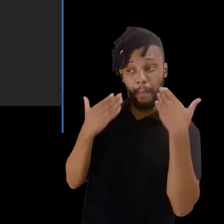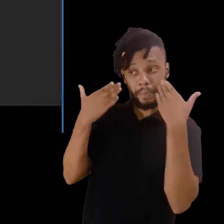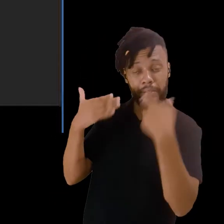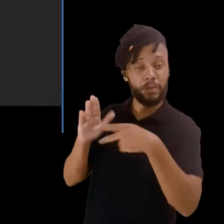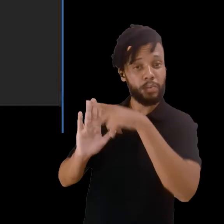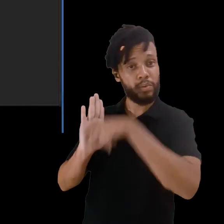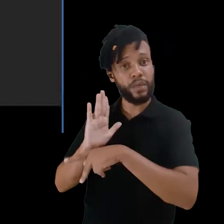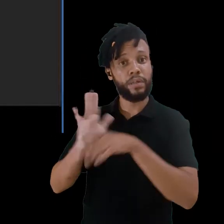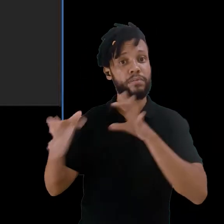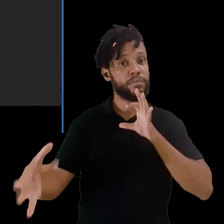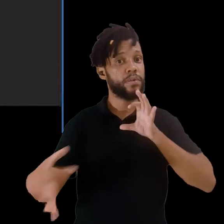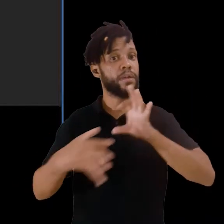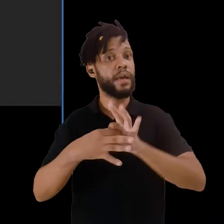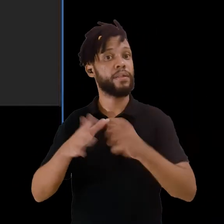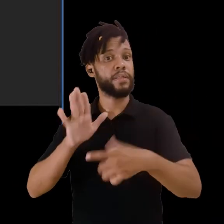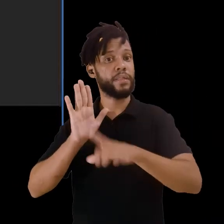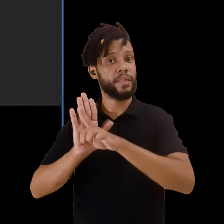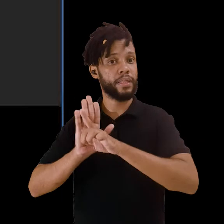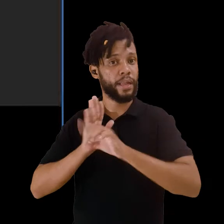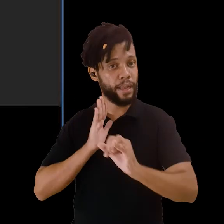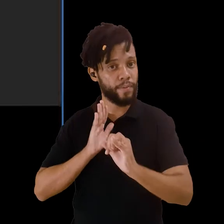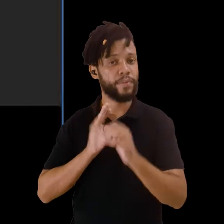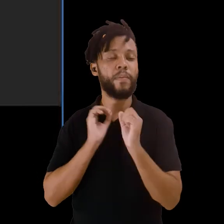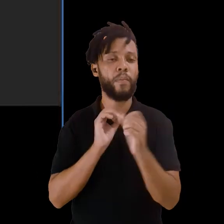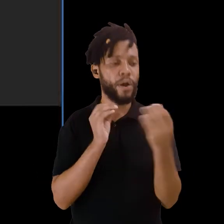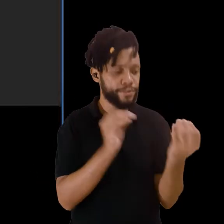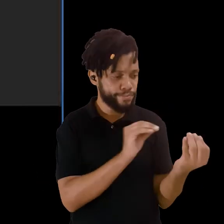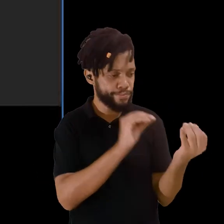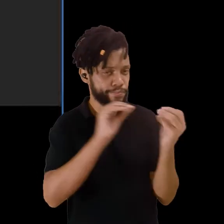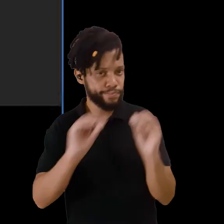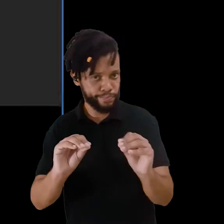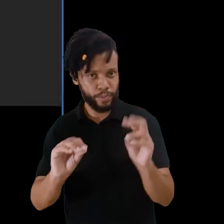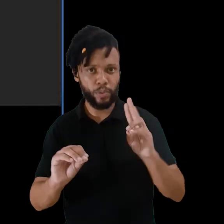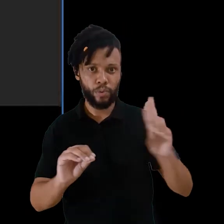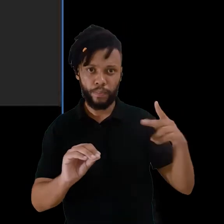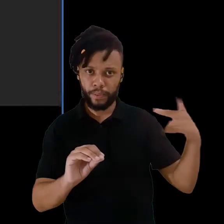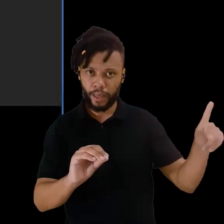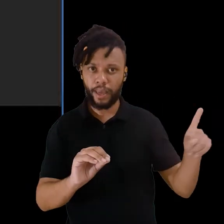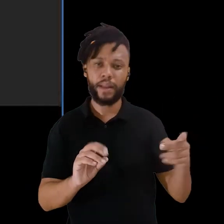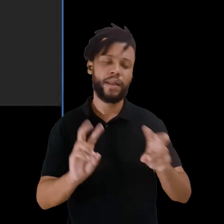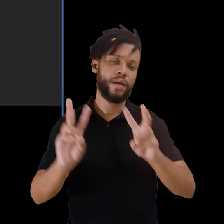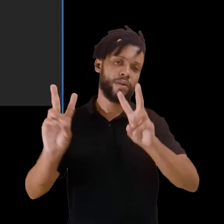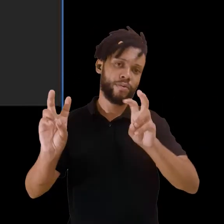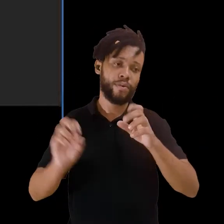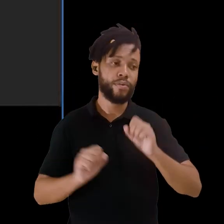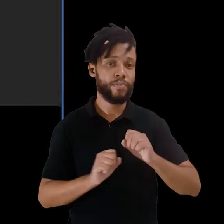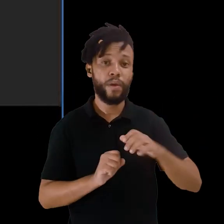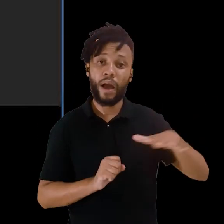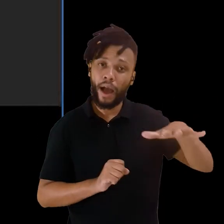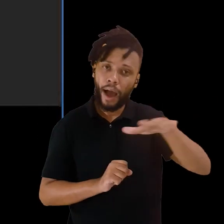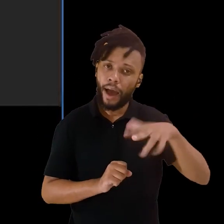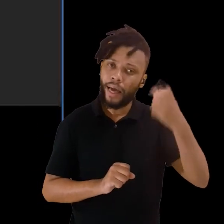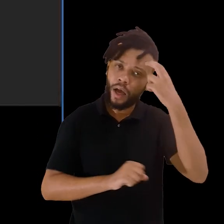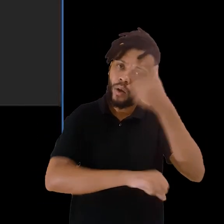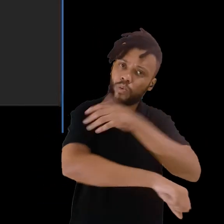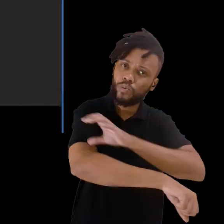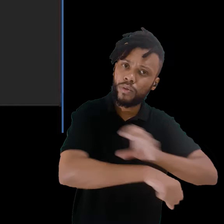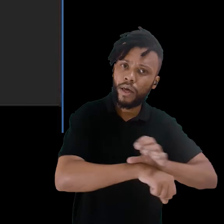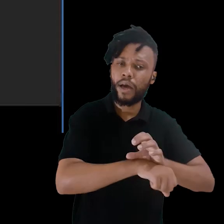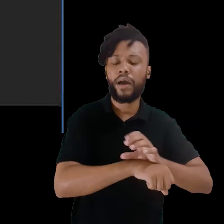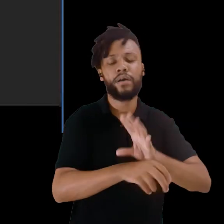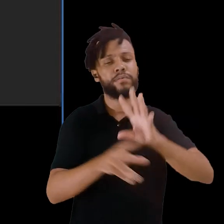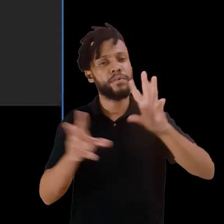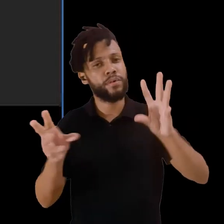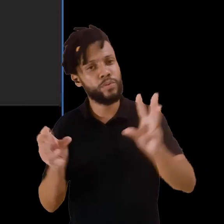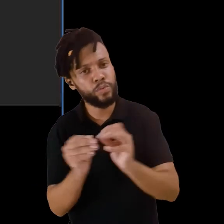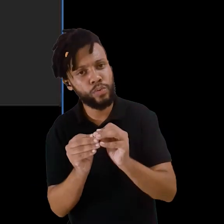um projeto na lei, você pode botar essa outra pessoa aqui, tá? Título, área cultural, segmento, linha de